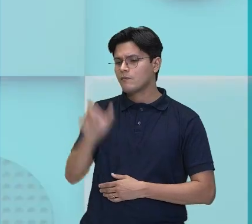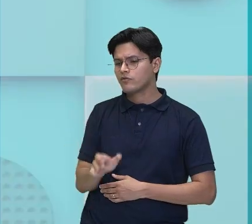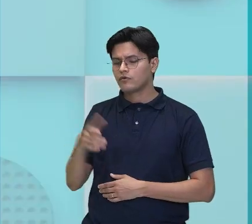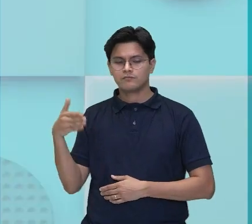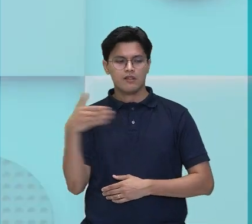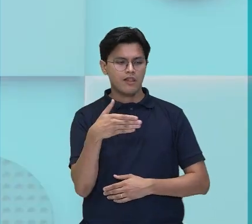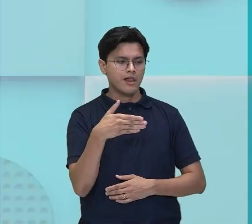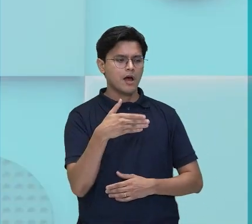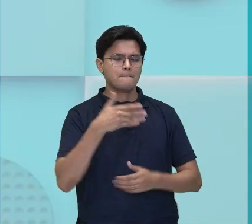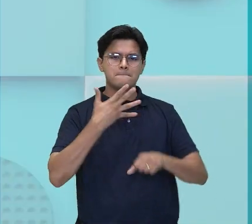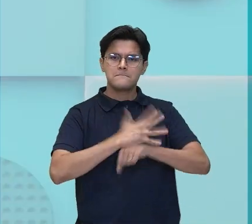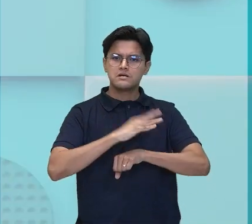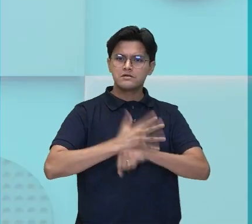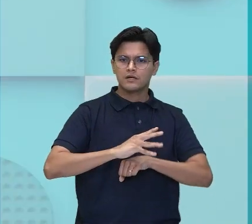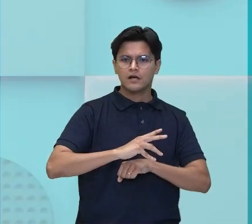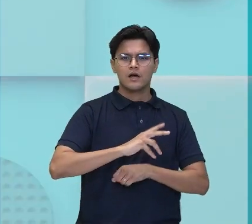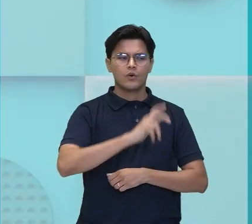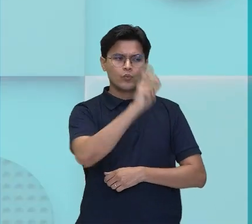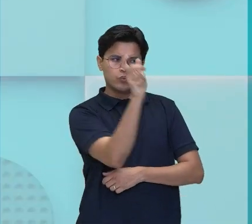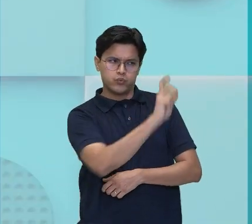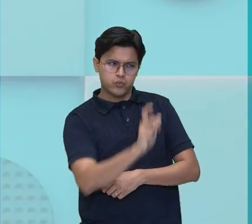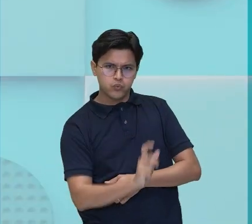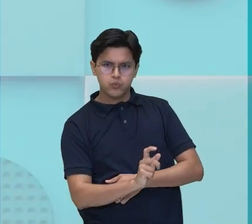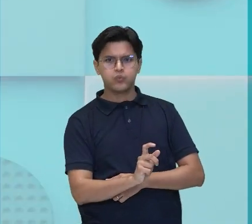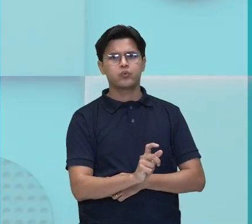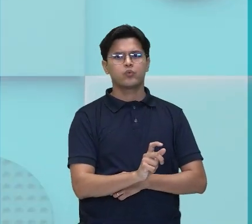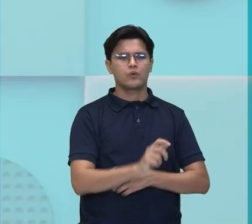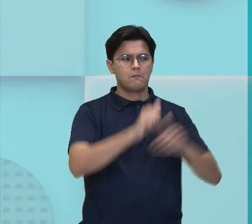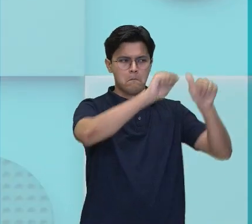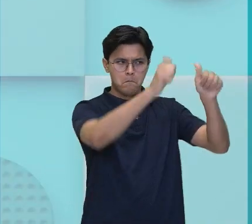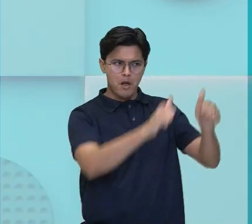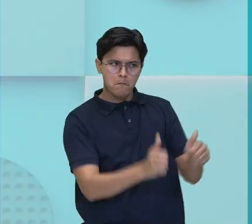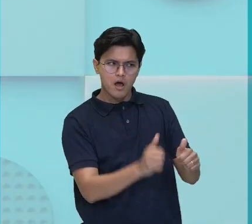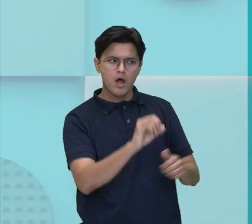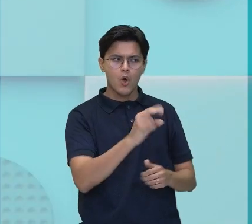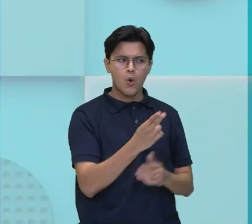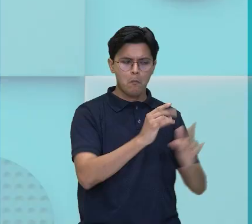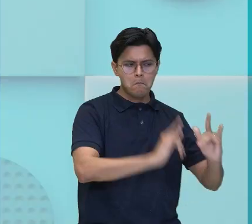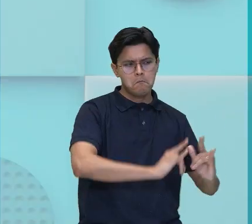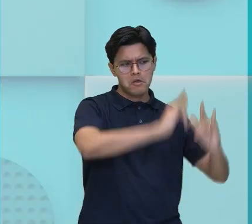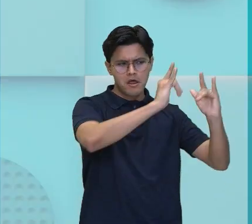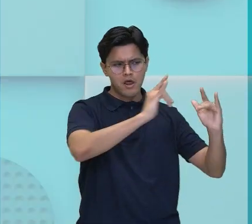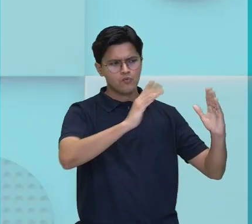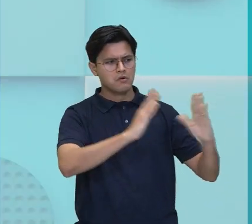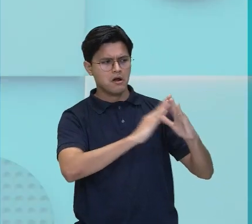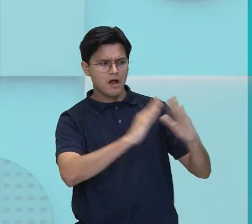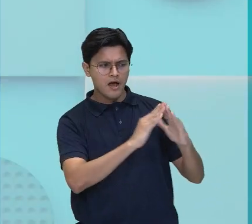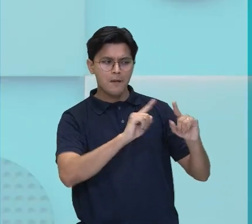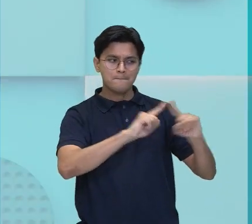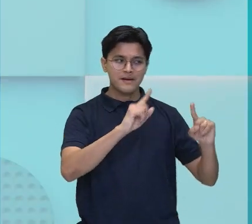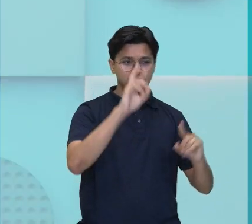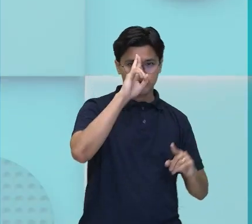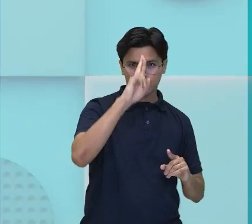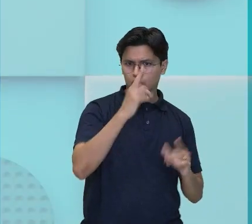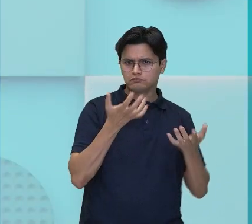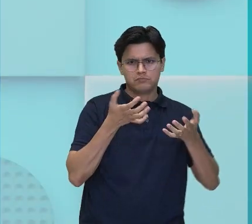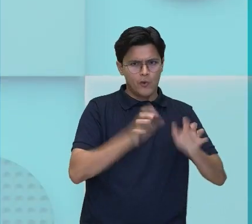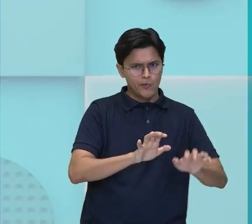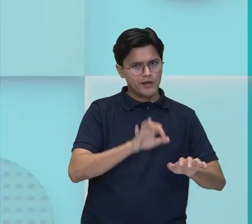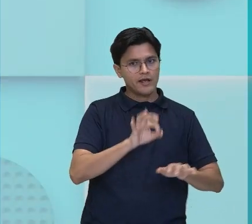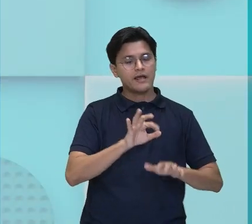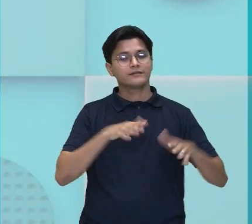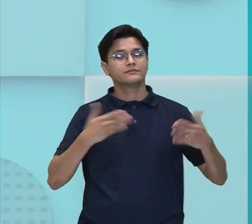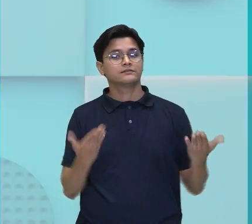tem esse valor, você vai ter uma detenção pode ser de 3 a 1 ano. Agora, se você foi lá,